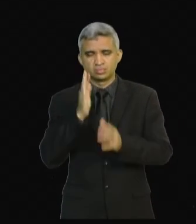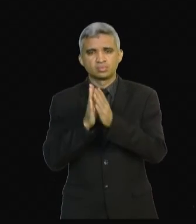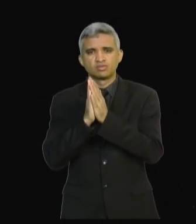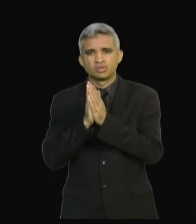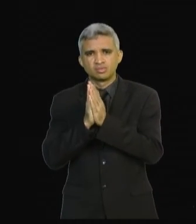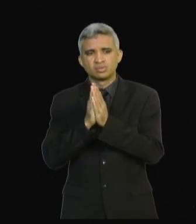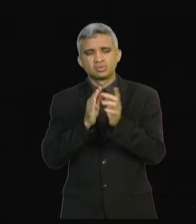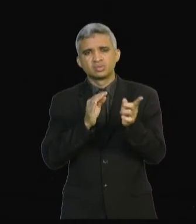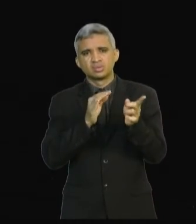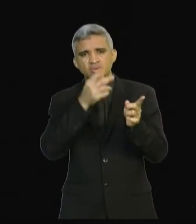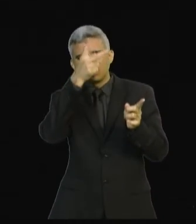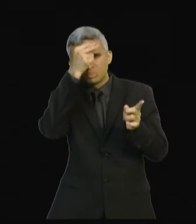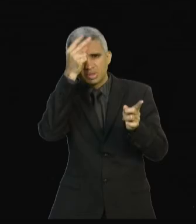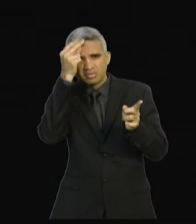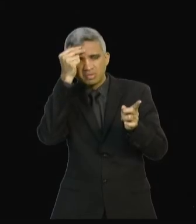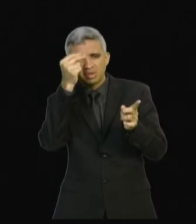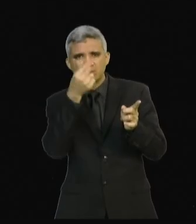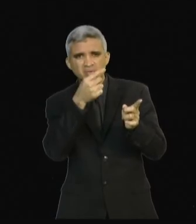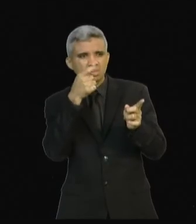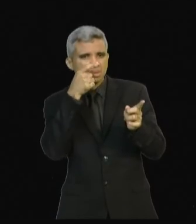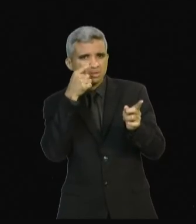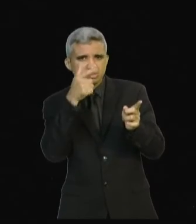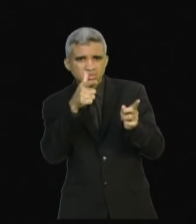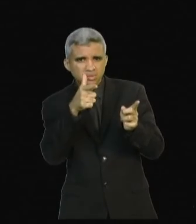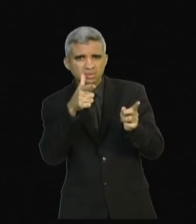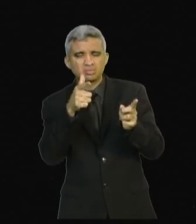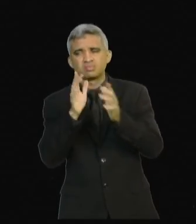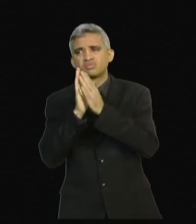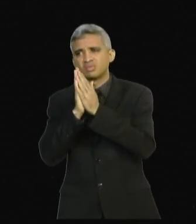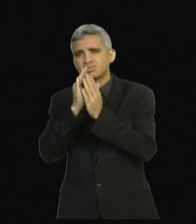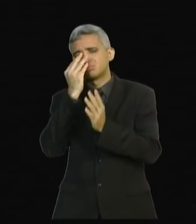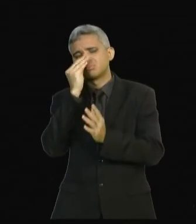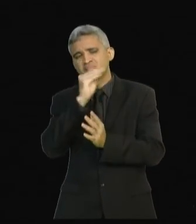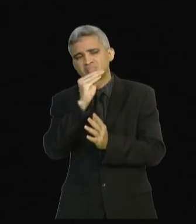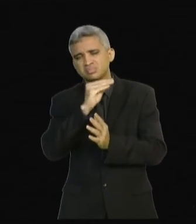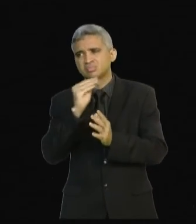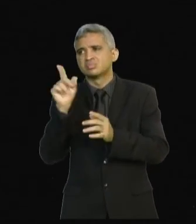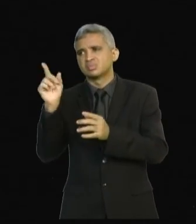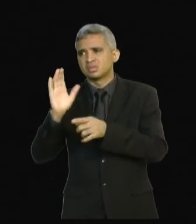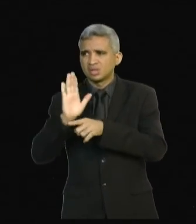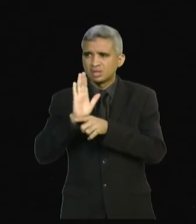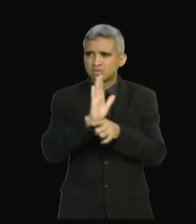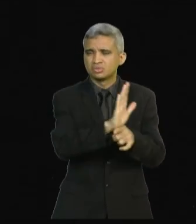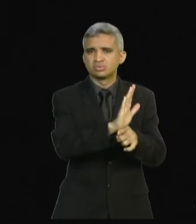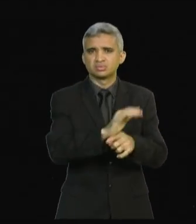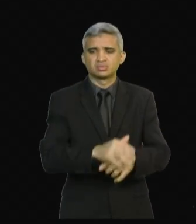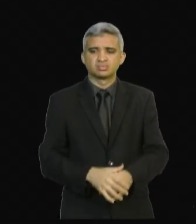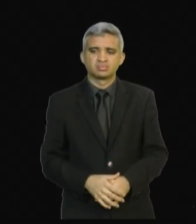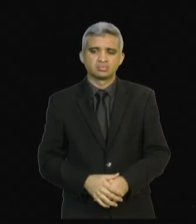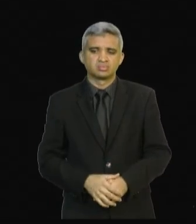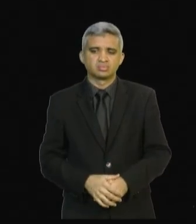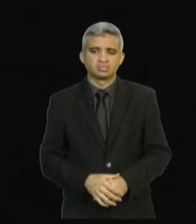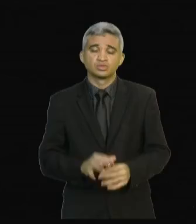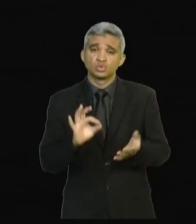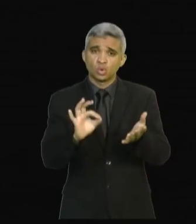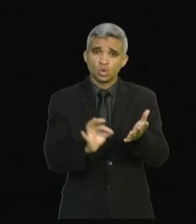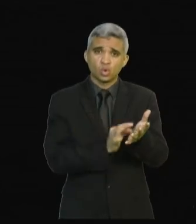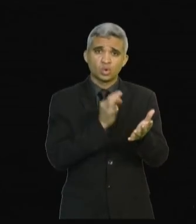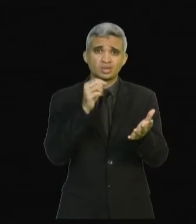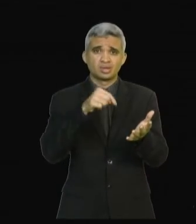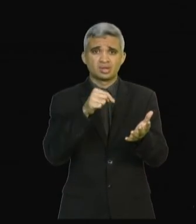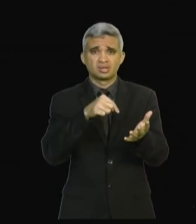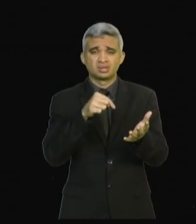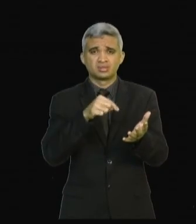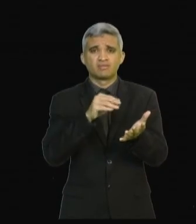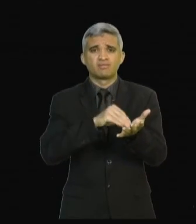municipal, que faça um distrato desse convênio lido aqui, que está em vigência, mas que não recebe, porque o